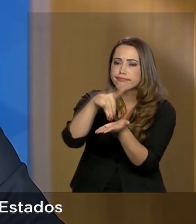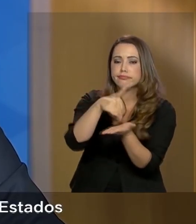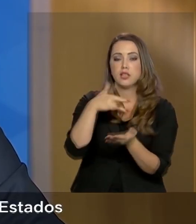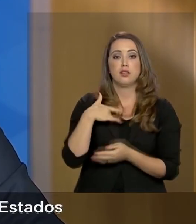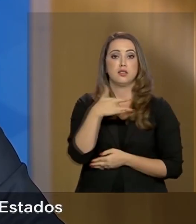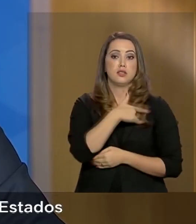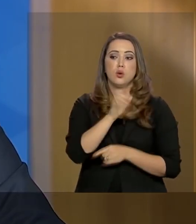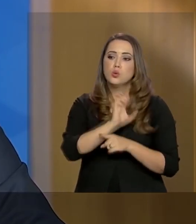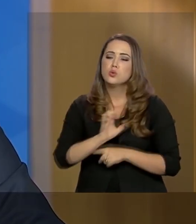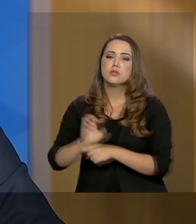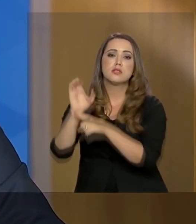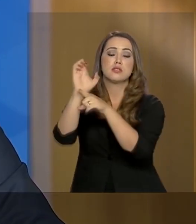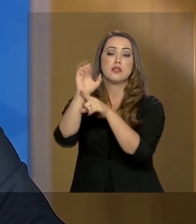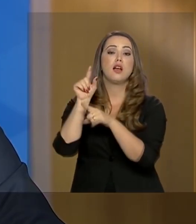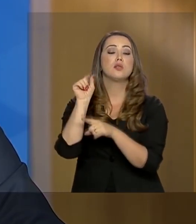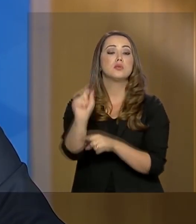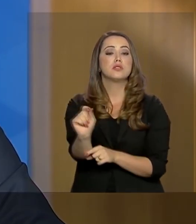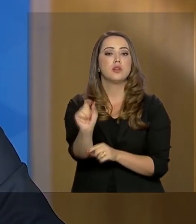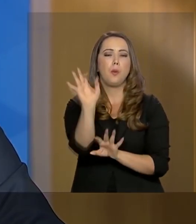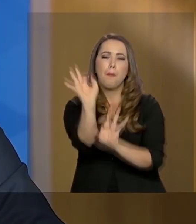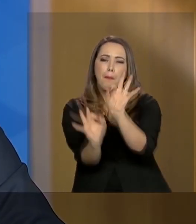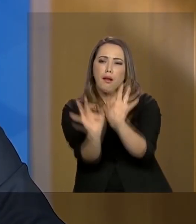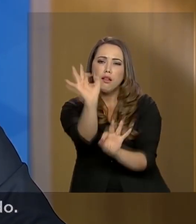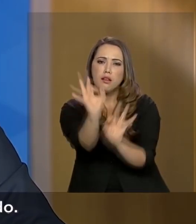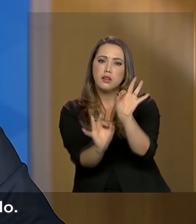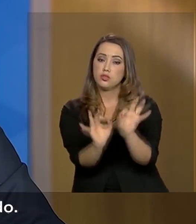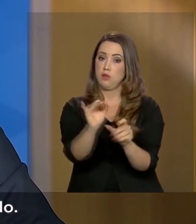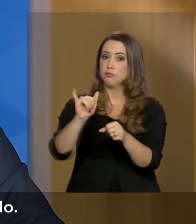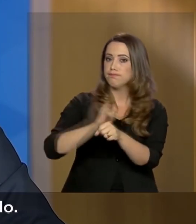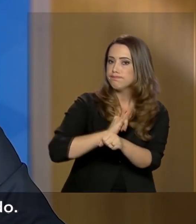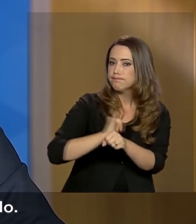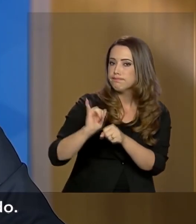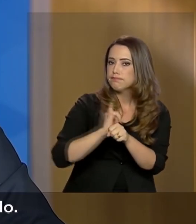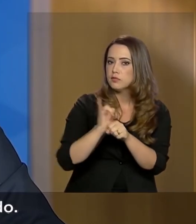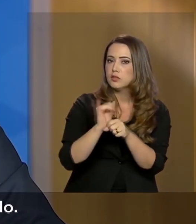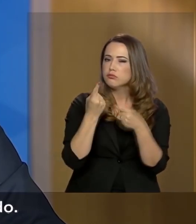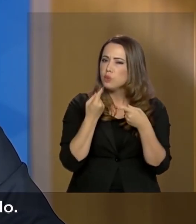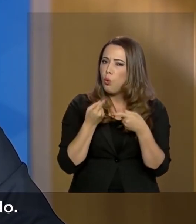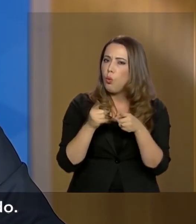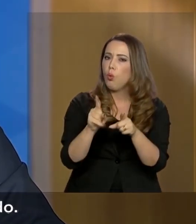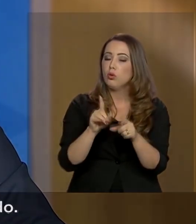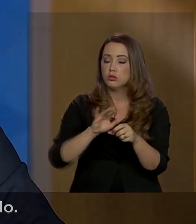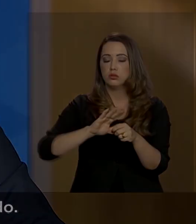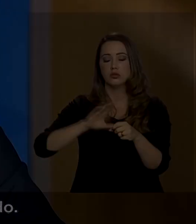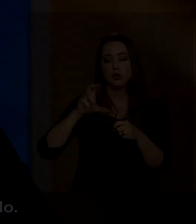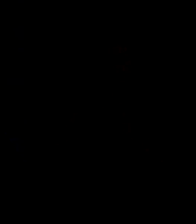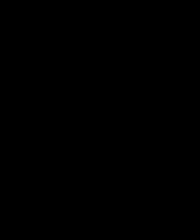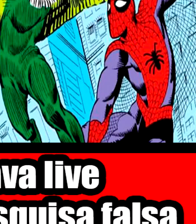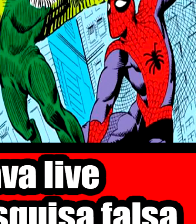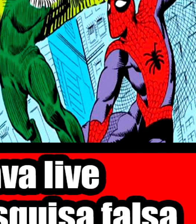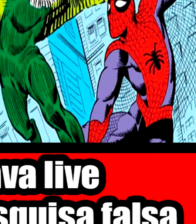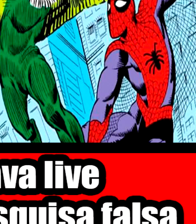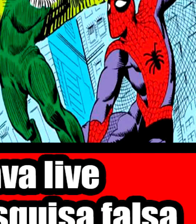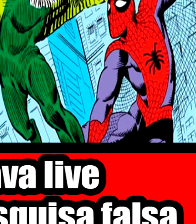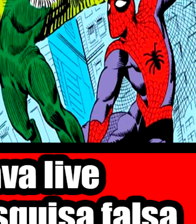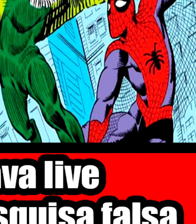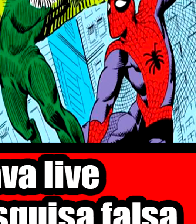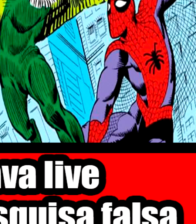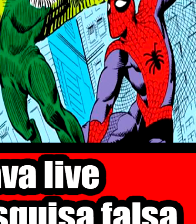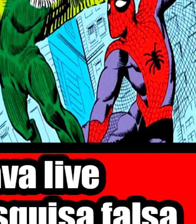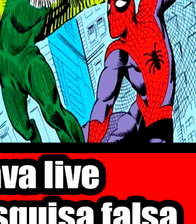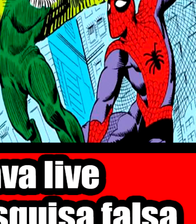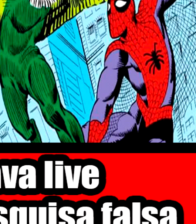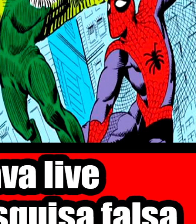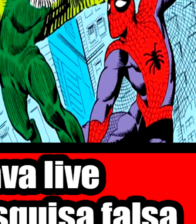E a coisa é séria. A gente não pode levar assim, na brincadeira. Mas ele sempre declarava como se não existisse. Vocês lembram o vei da Havan